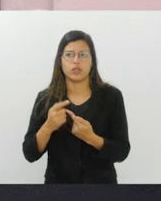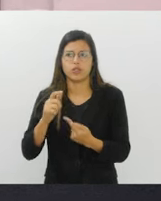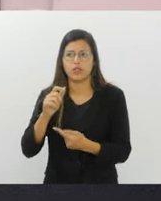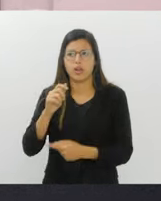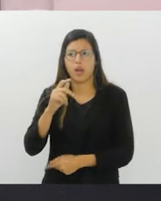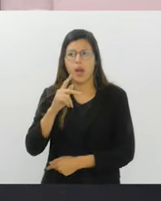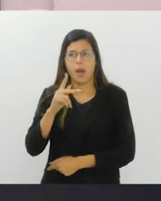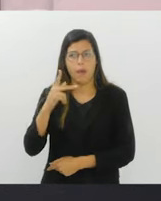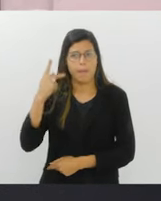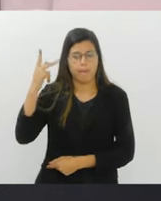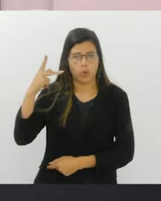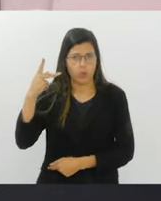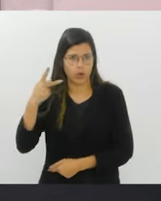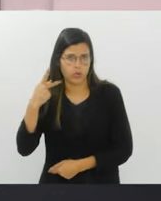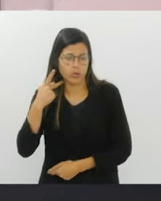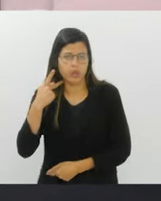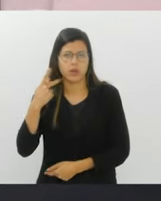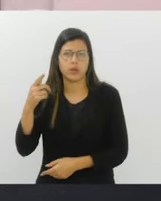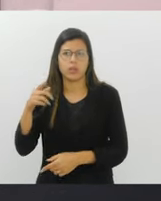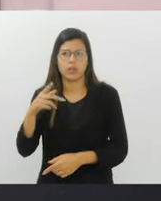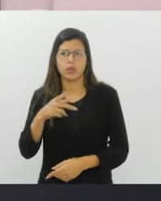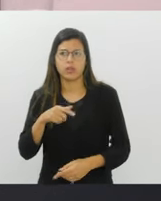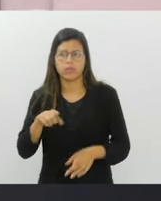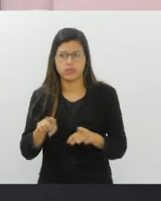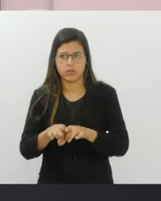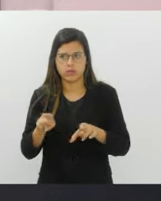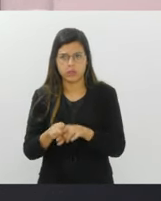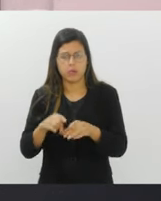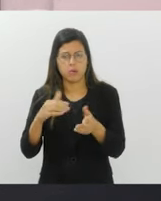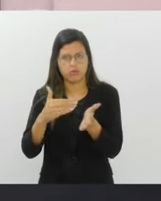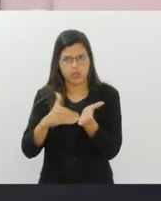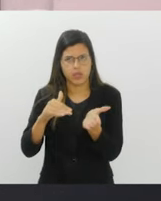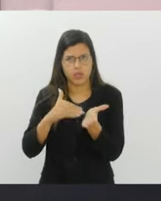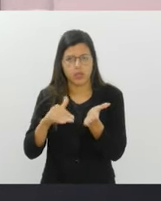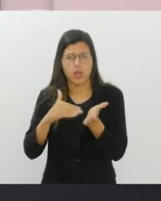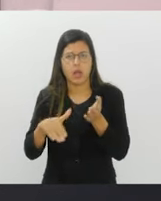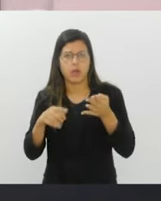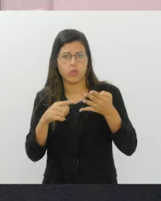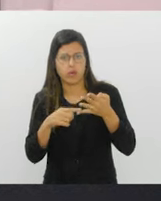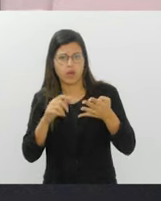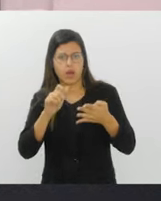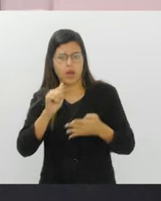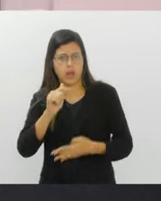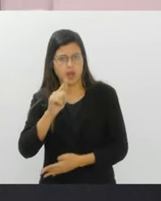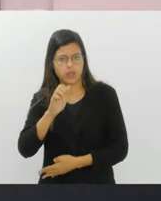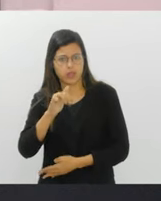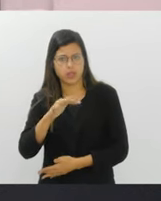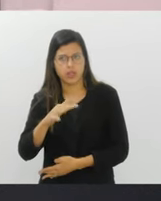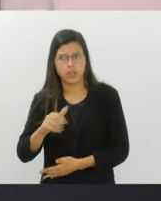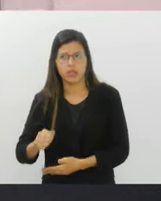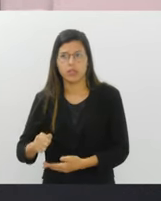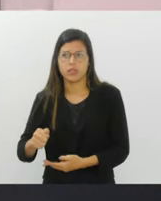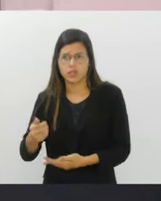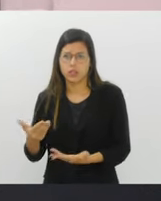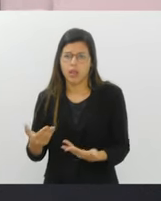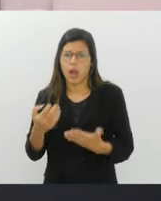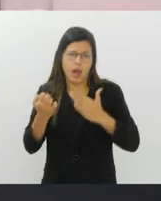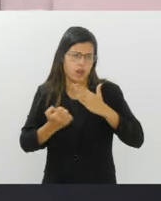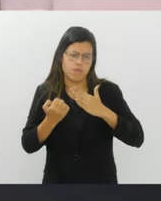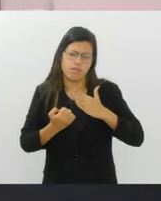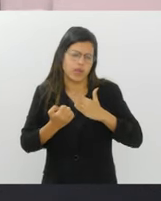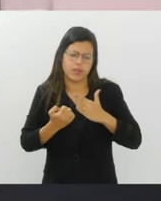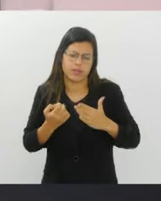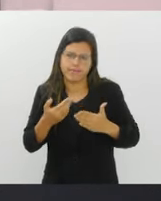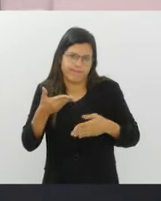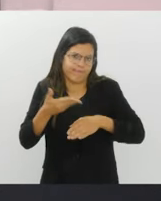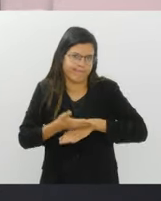Procuradoria-Geral do Estado e o Secretário de Estado de Transporte, para que a gente... Olha, a Supervia não veio, né? Se ela não vem nessa audiência